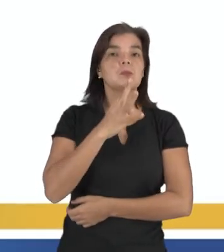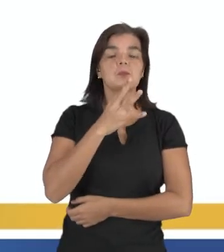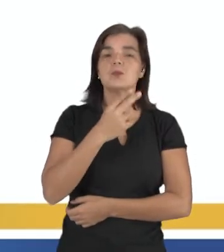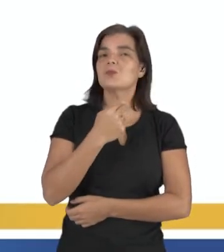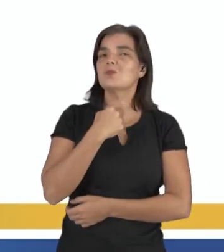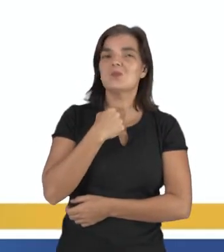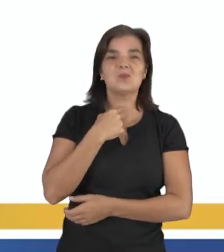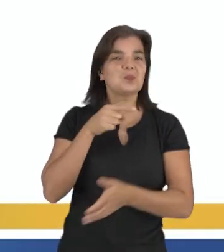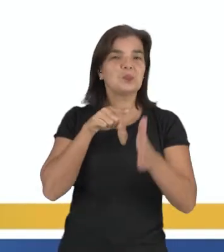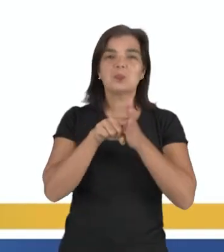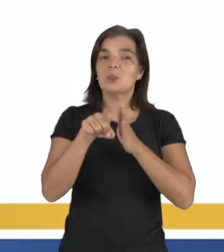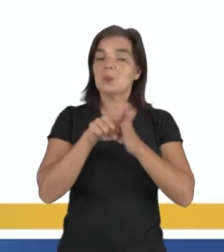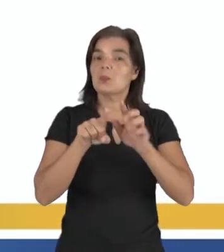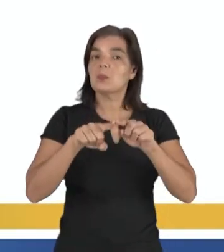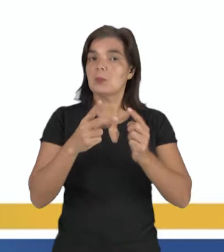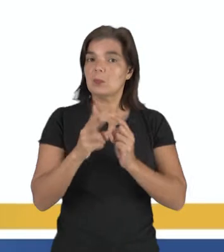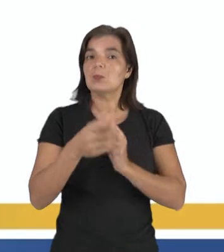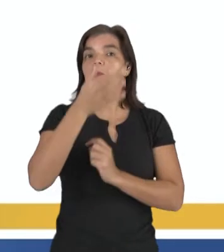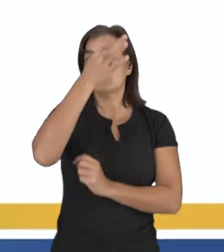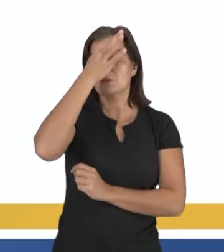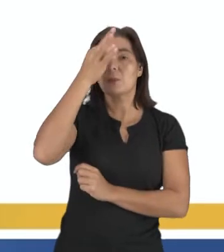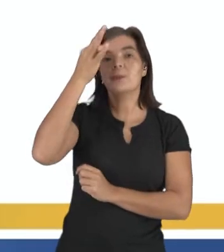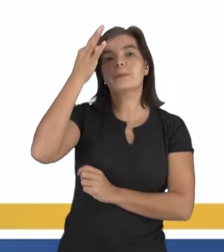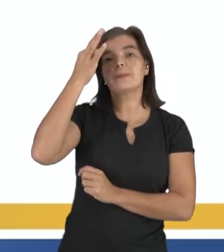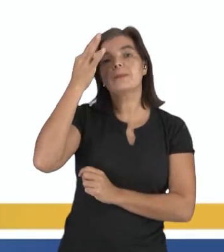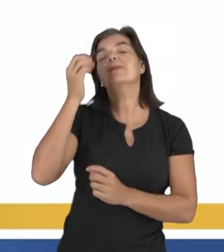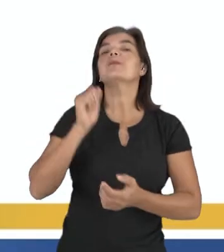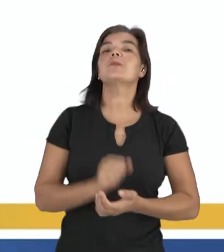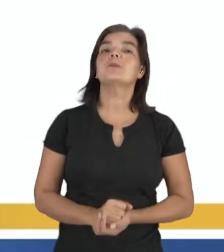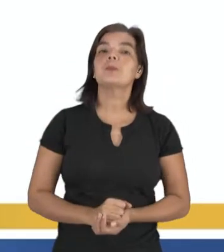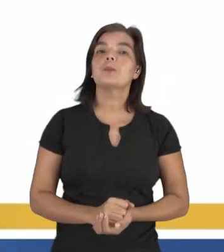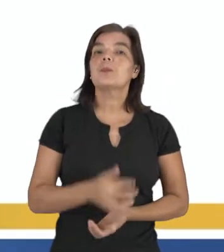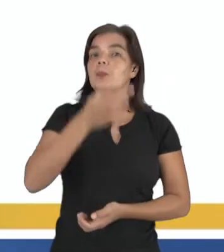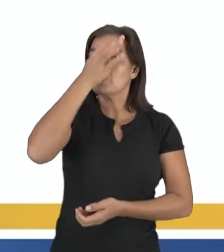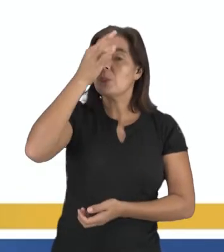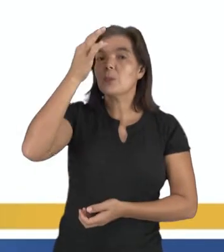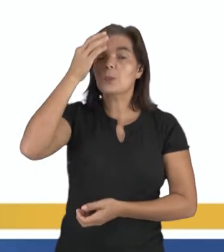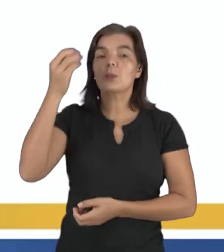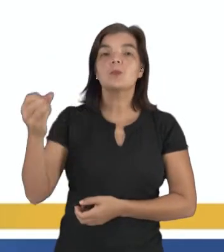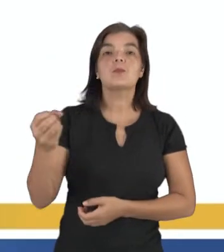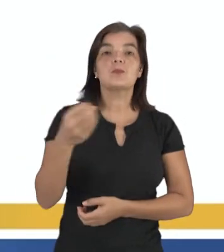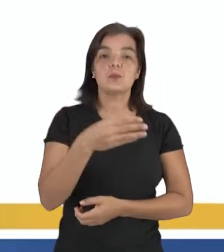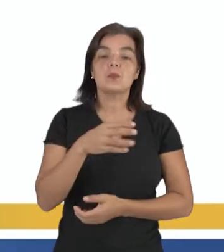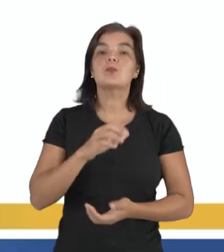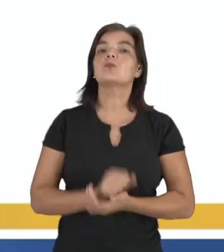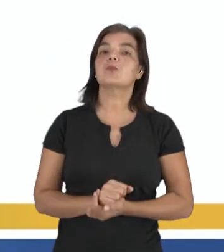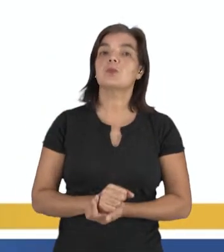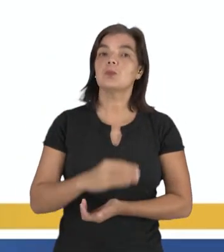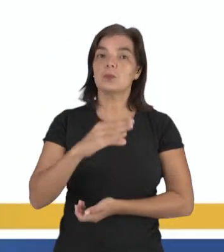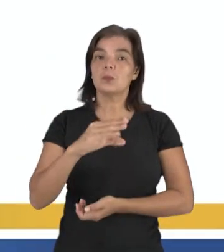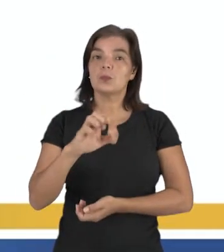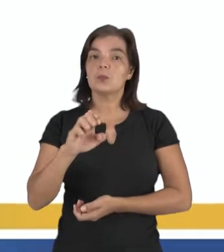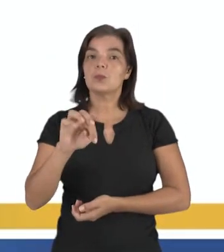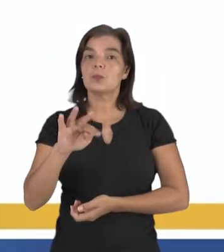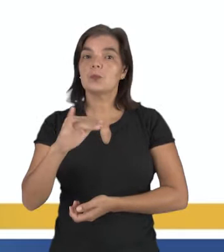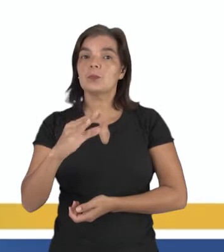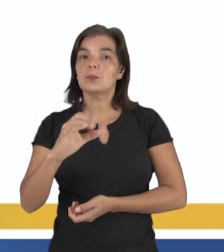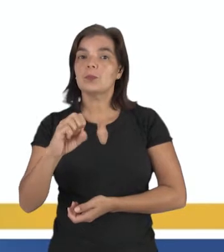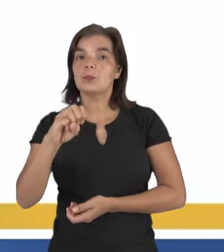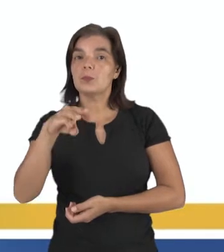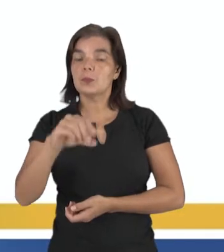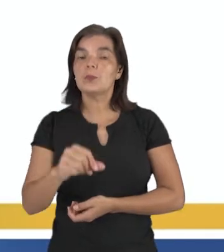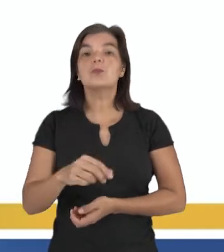podia ser muito questionado, mesmo a filosofia. Então, os filósofos modernos resgatam o ceticismo. Então, um dos